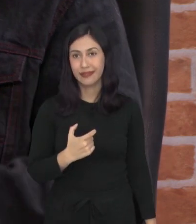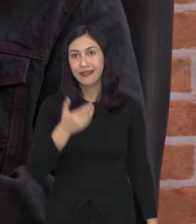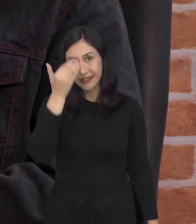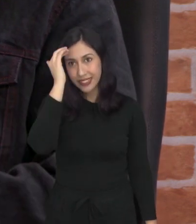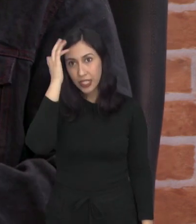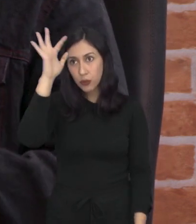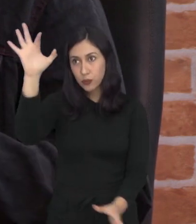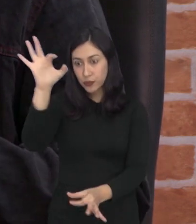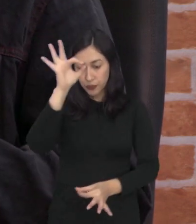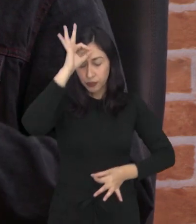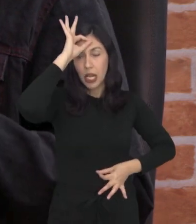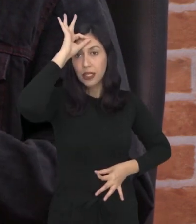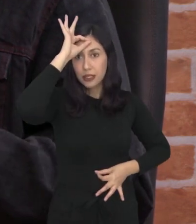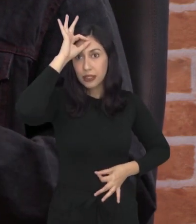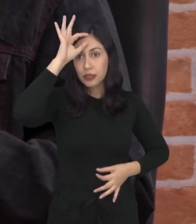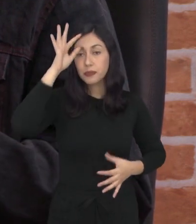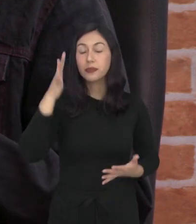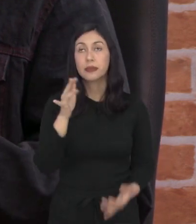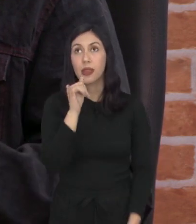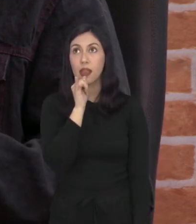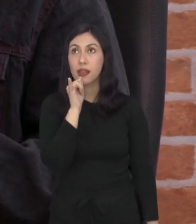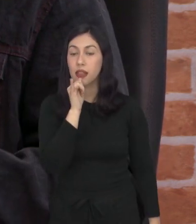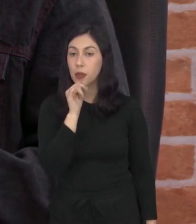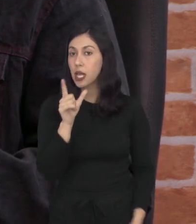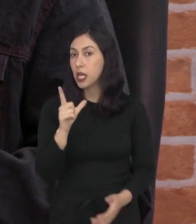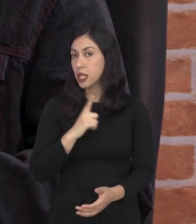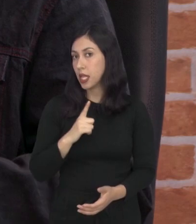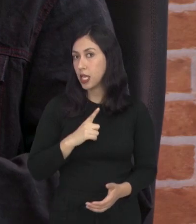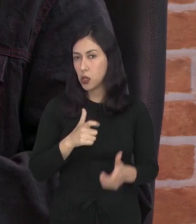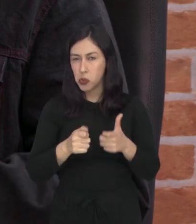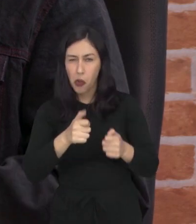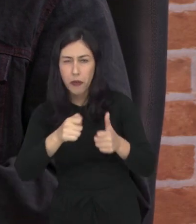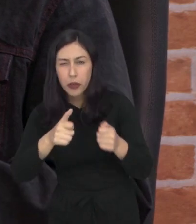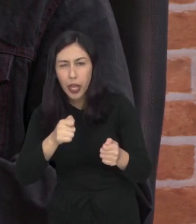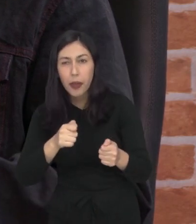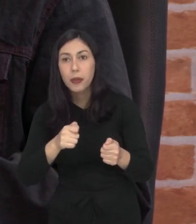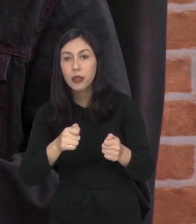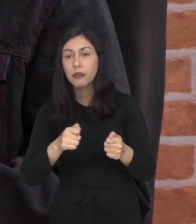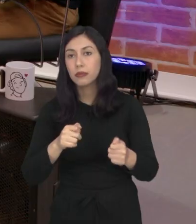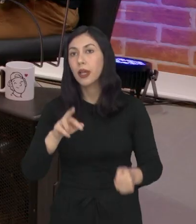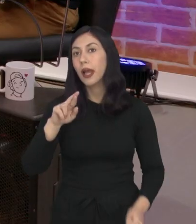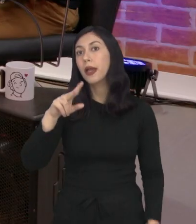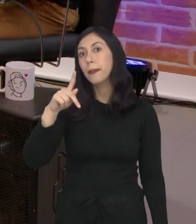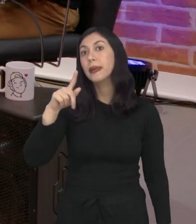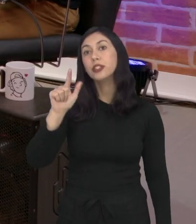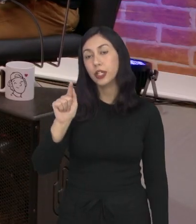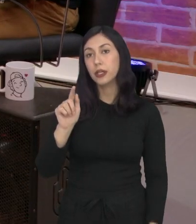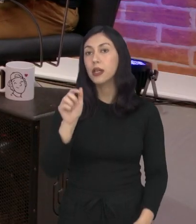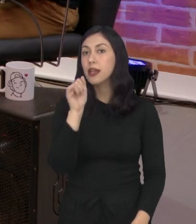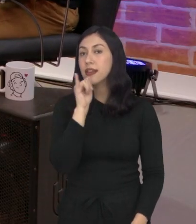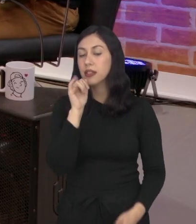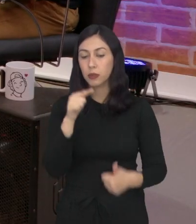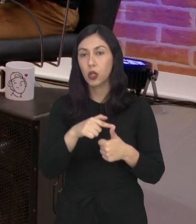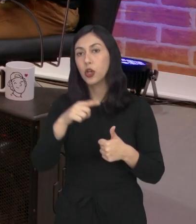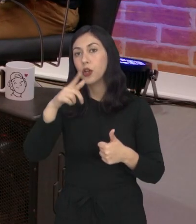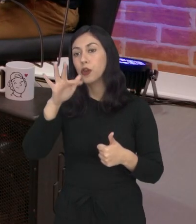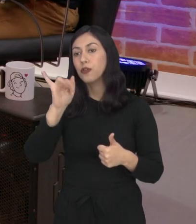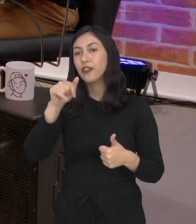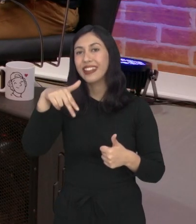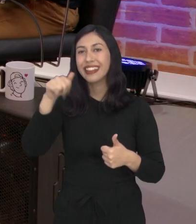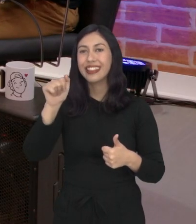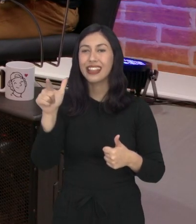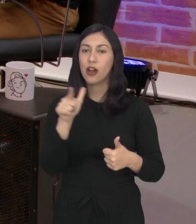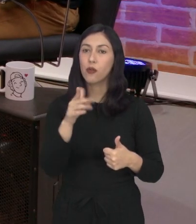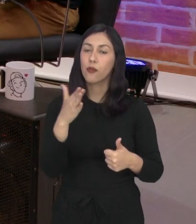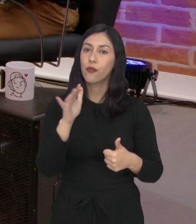jogo de interpretação. Por exemplo, existem jogos de videogame que são RPG. Dá um exemplo. Um exemplo disso é Final Fantasy. Dá outro